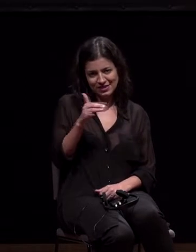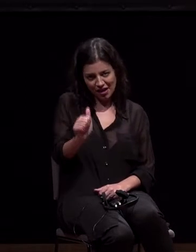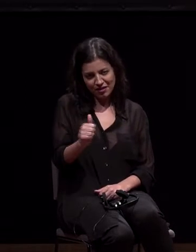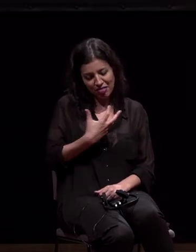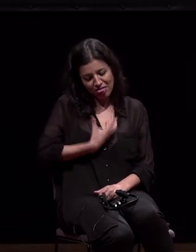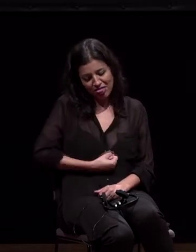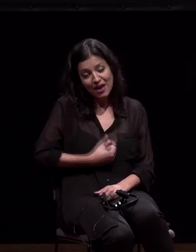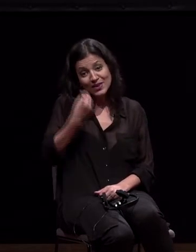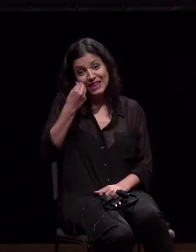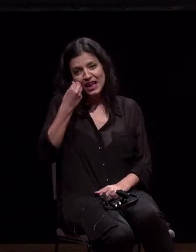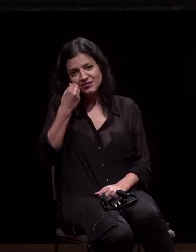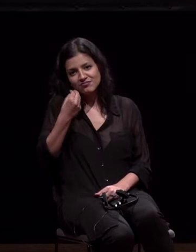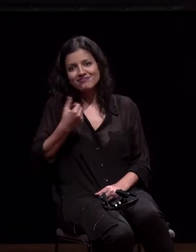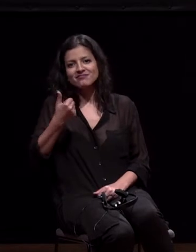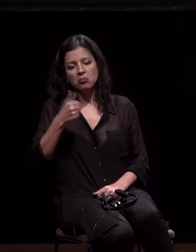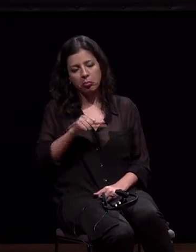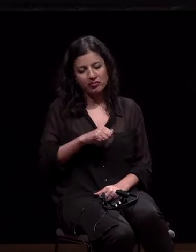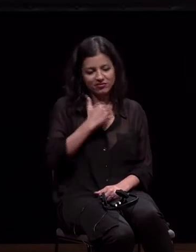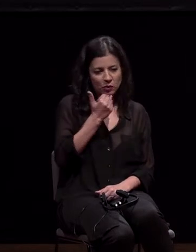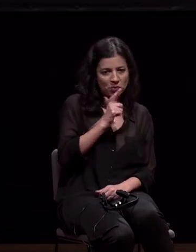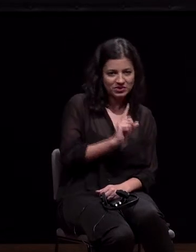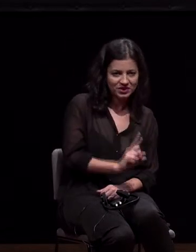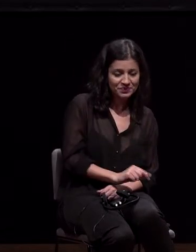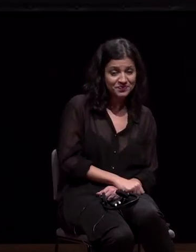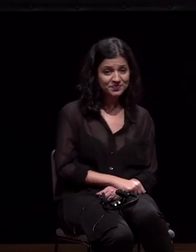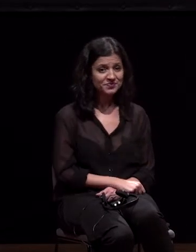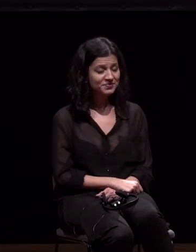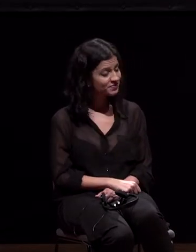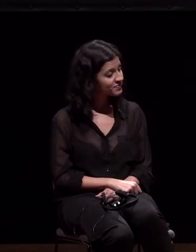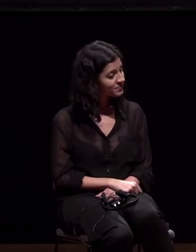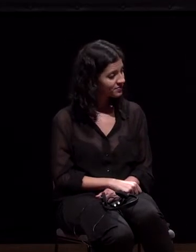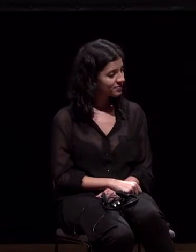comisaria. Bueno, me eché yo misma, pero para el caso es igual.